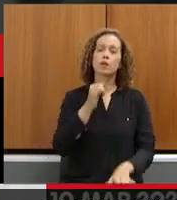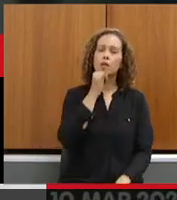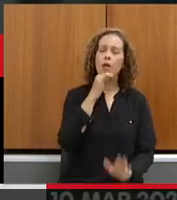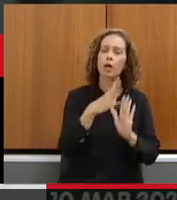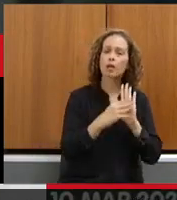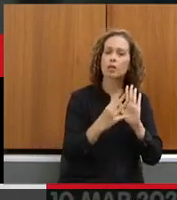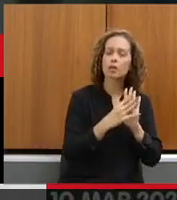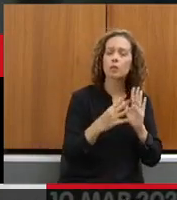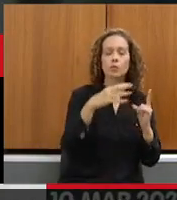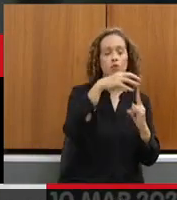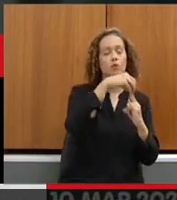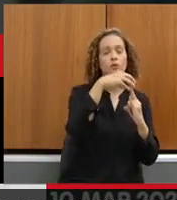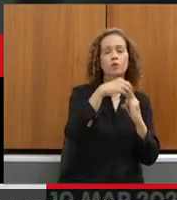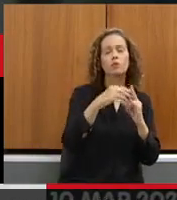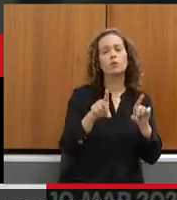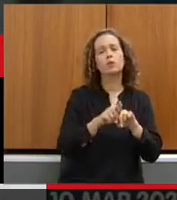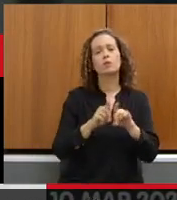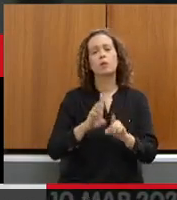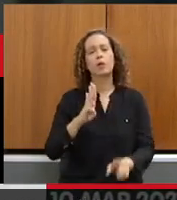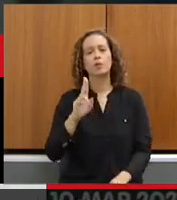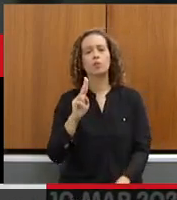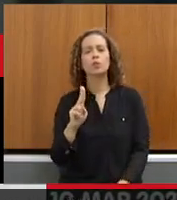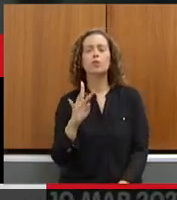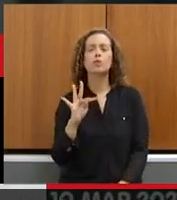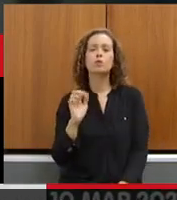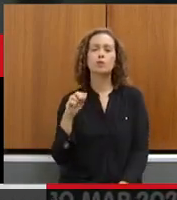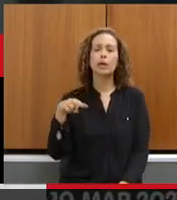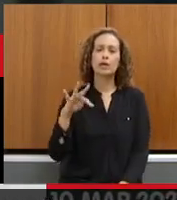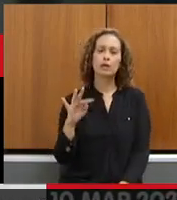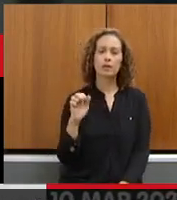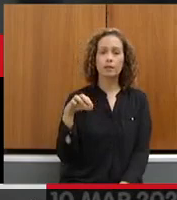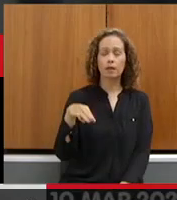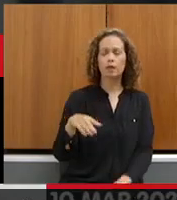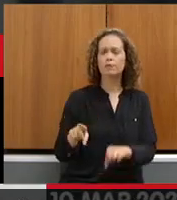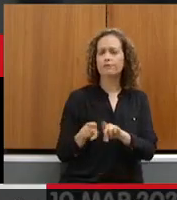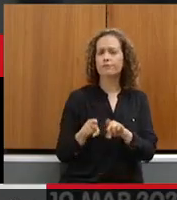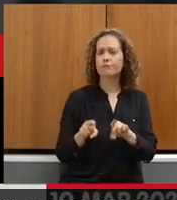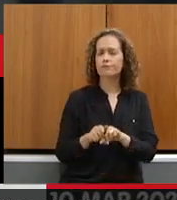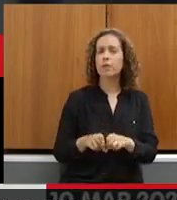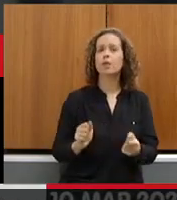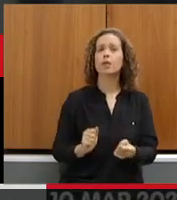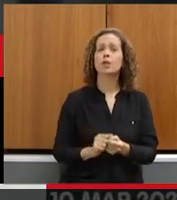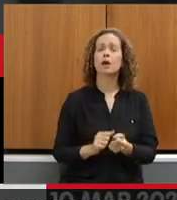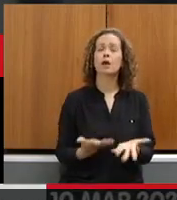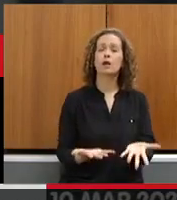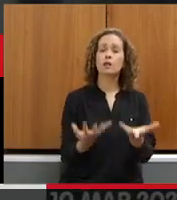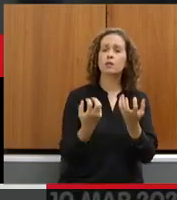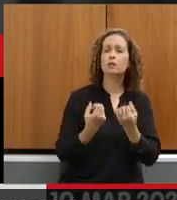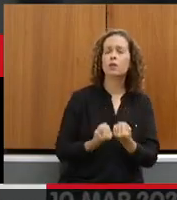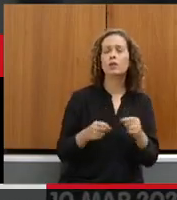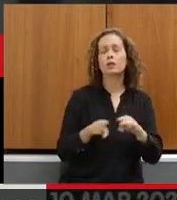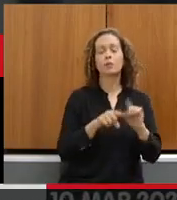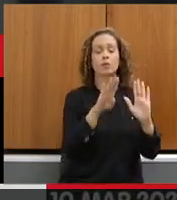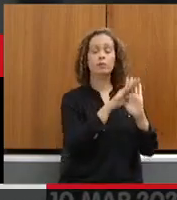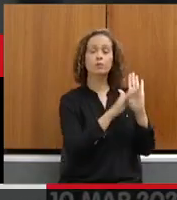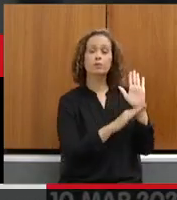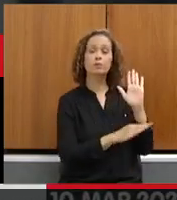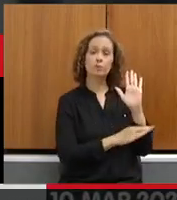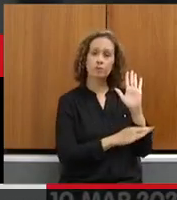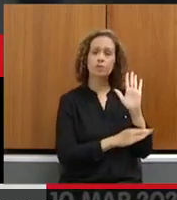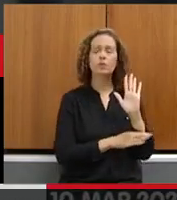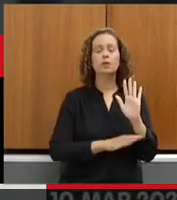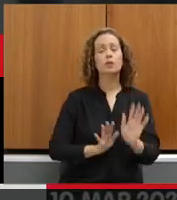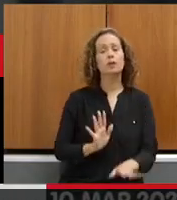e o exemplo da Fiocruz mas não produzindo fazendo aquisição e o fornecimento para o programa nacional de